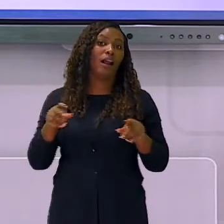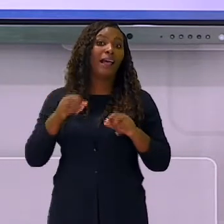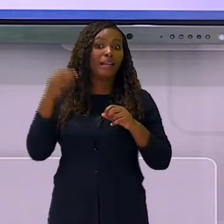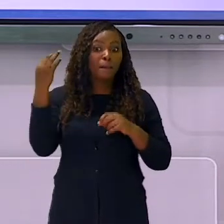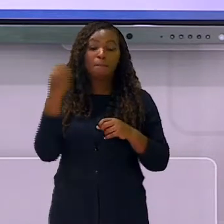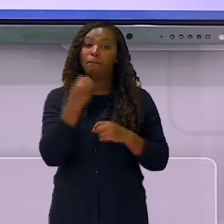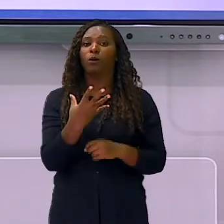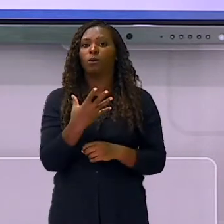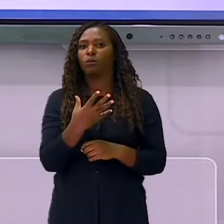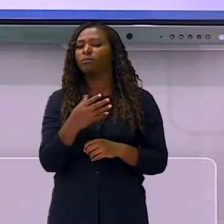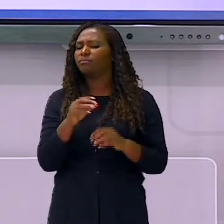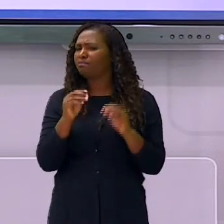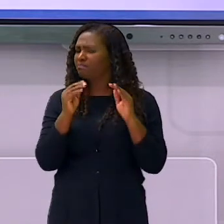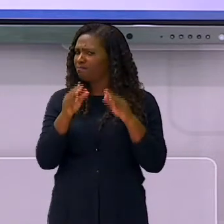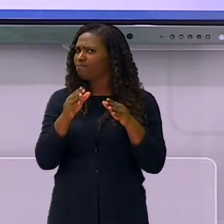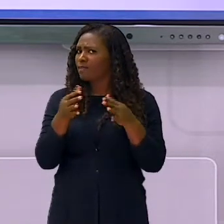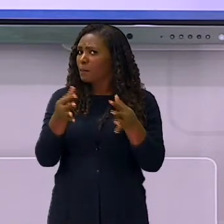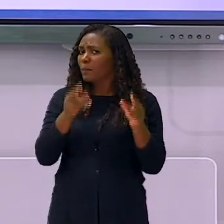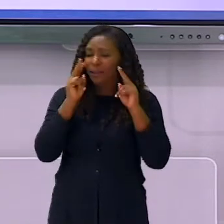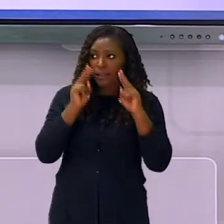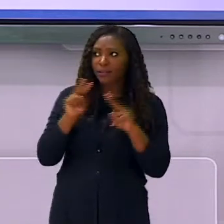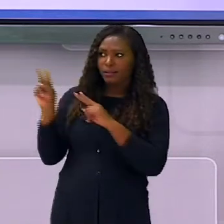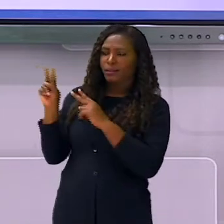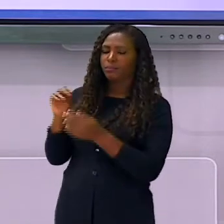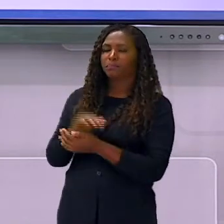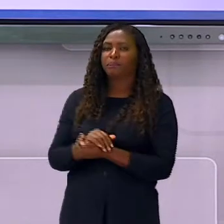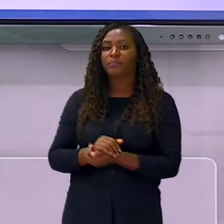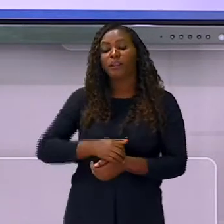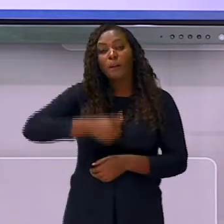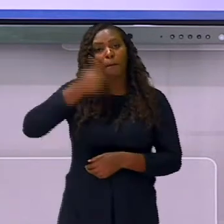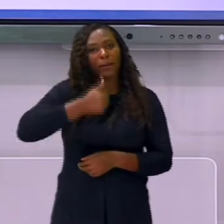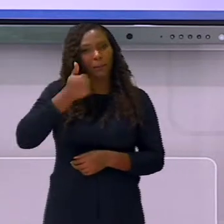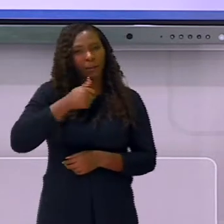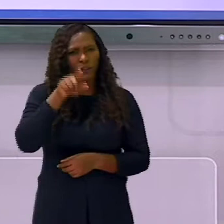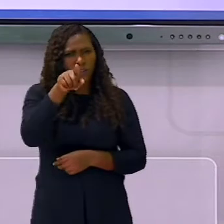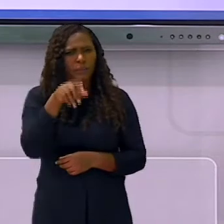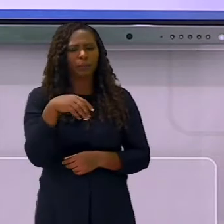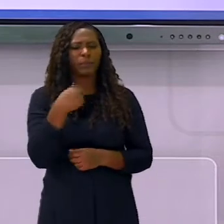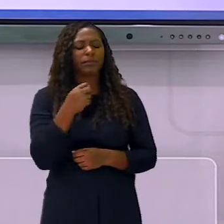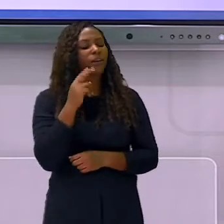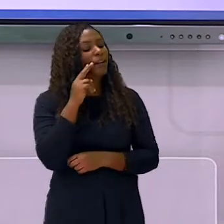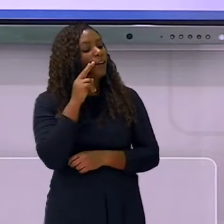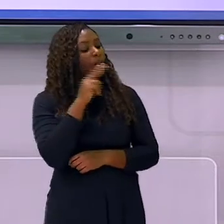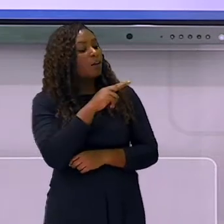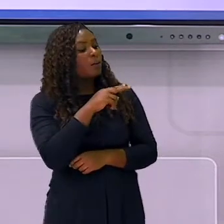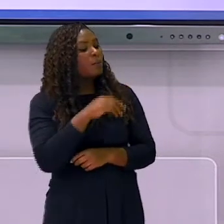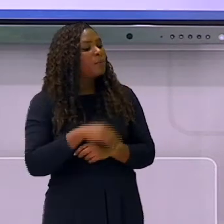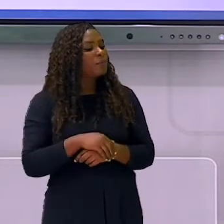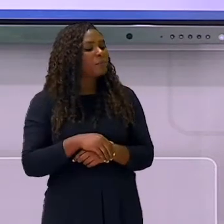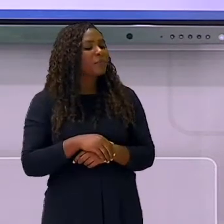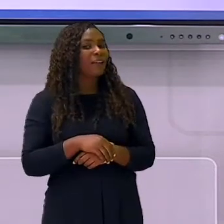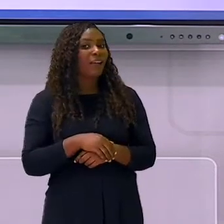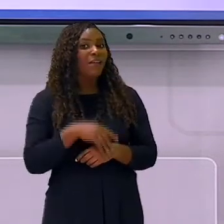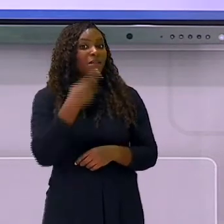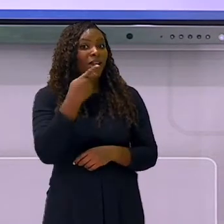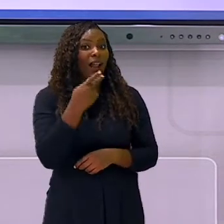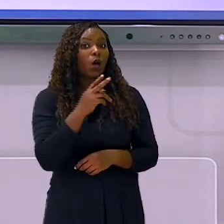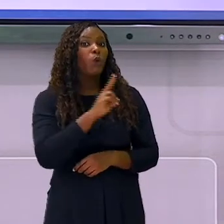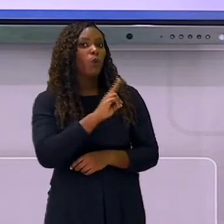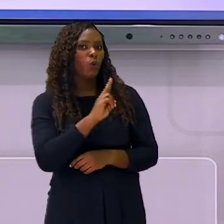é identificar-se. Quem é que nunca ficou embaraçado diante da fatídica pergunta: você lembra de